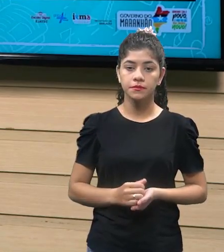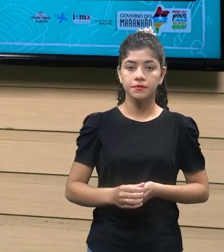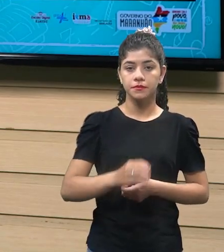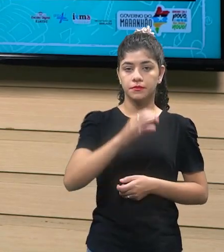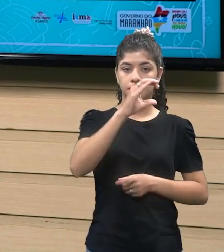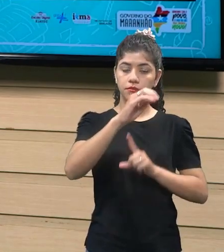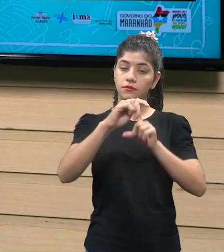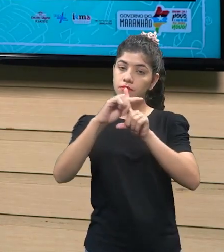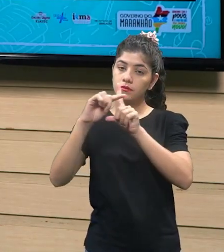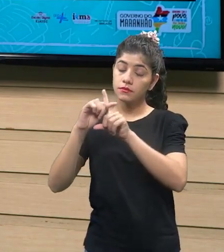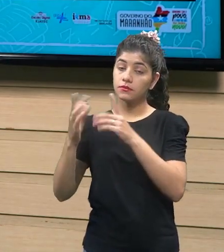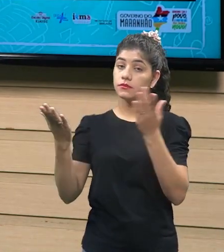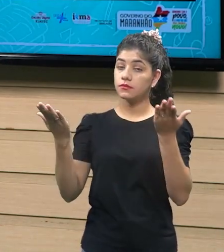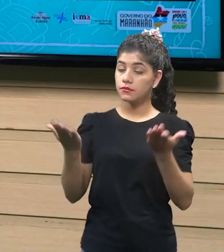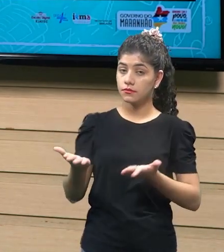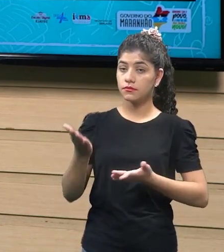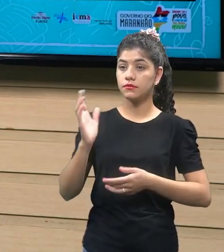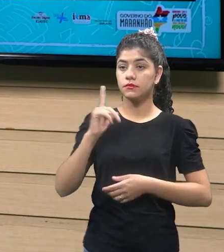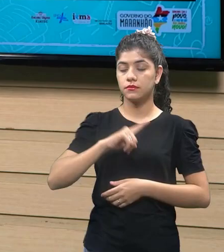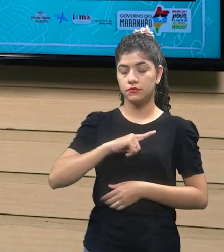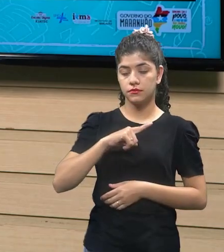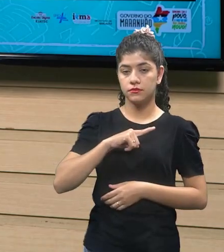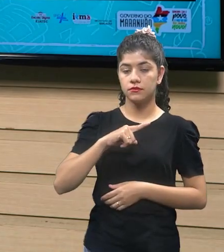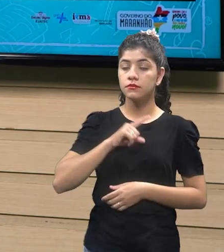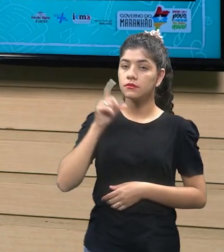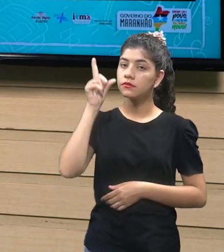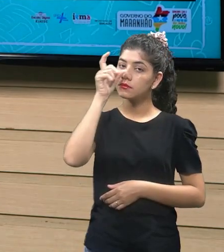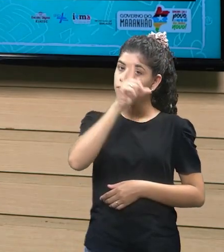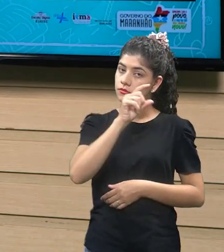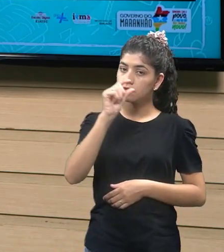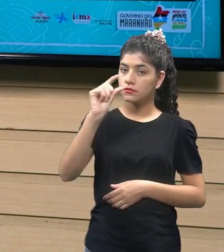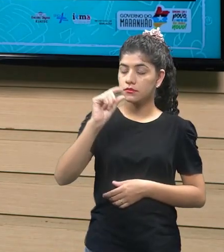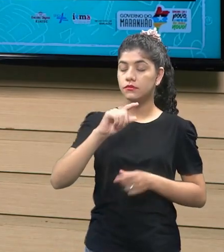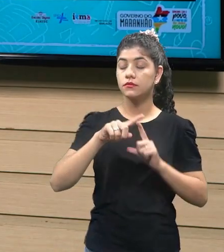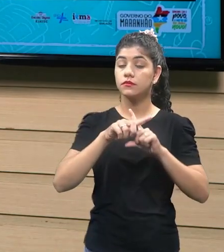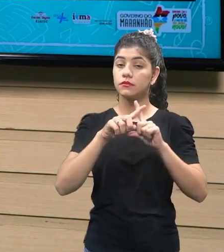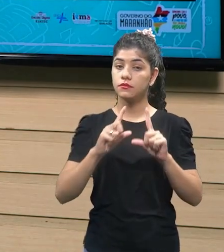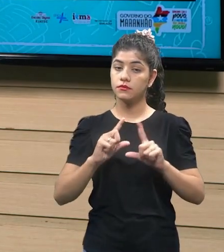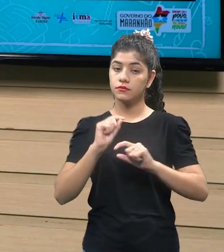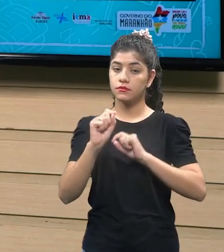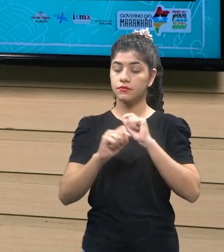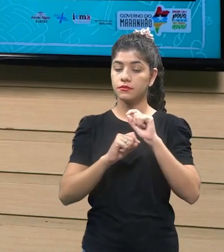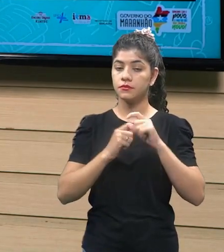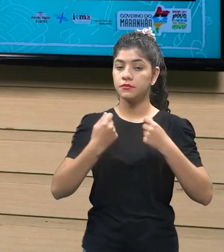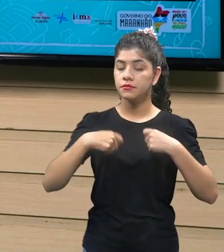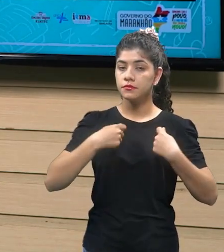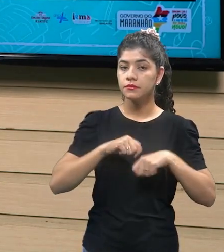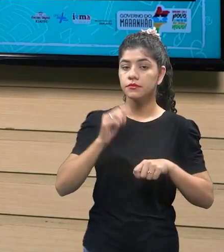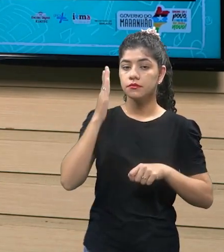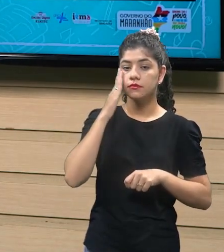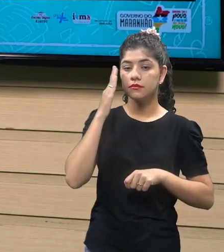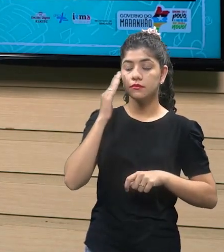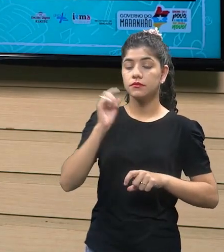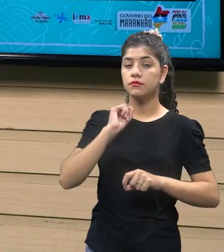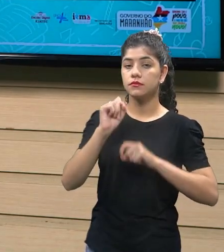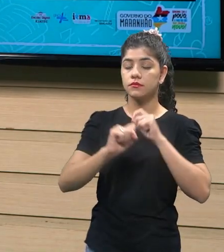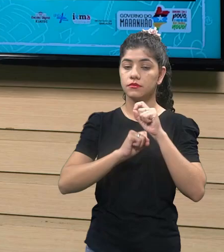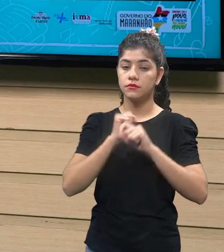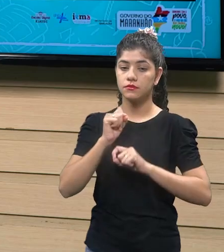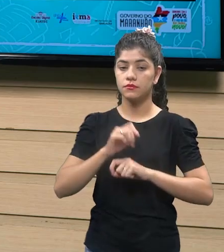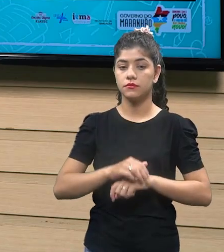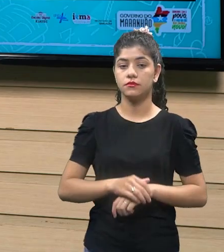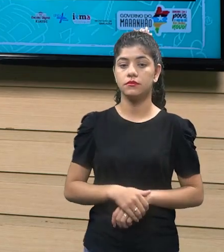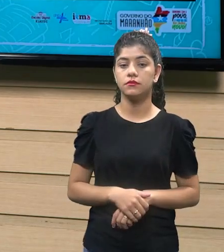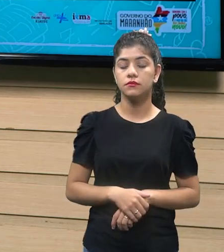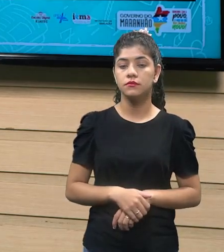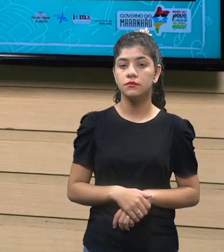já tem um outro nível de dificuldade, mas a gente tem que entender o seguinte: quanto